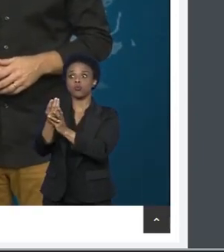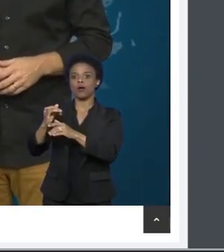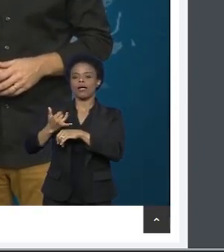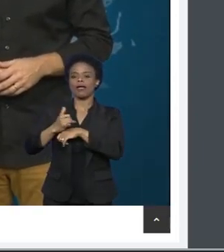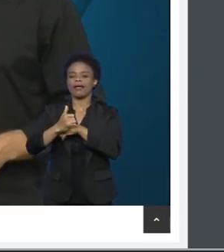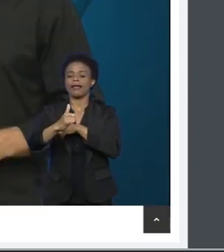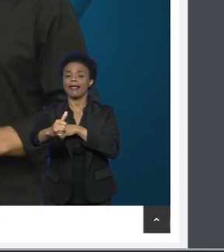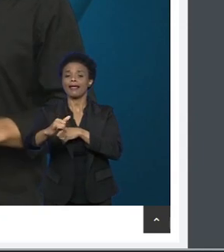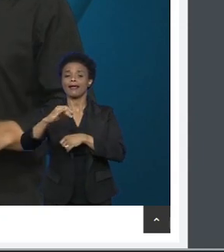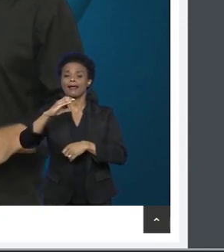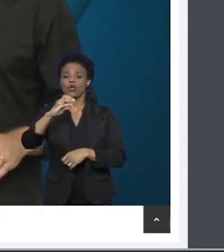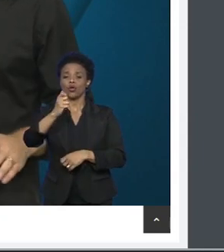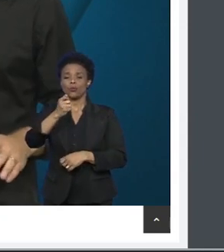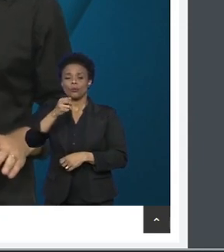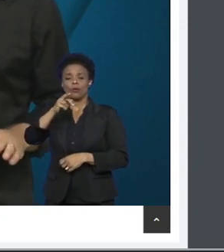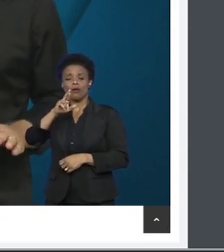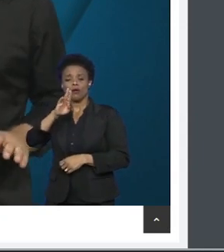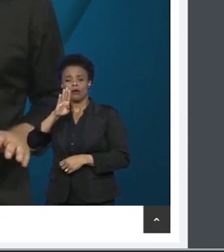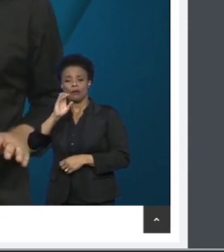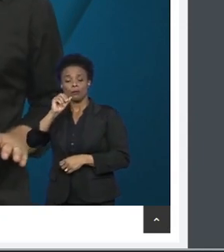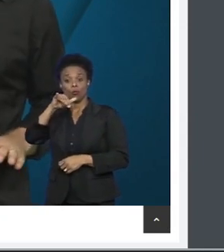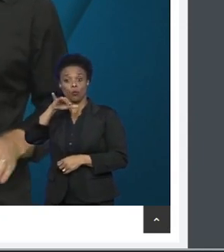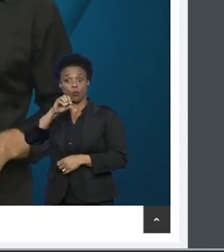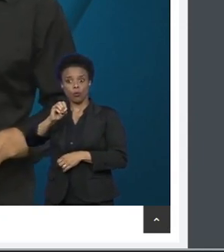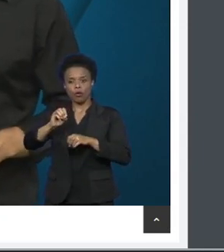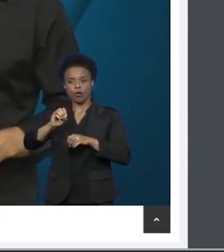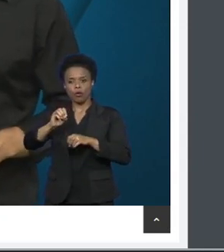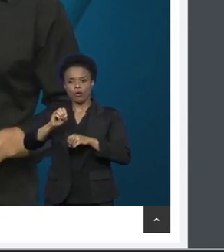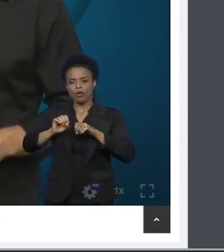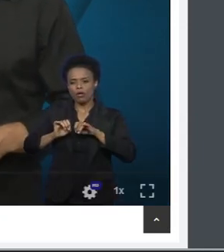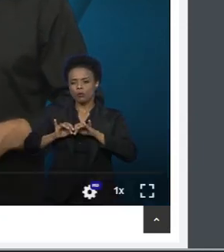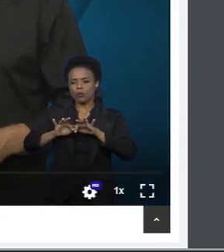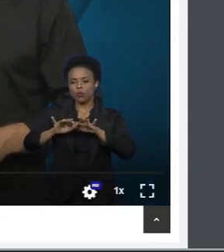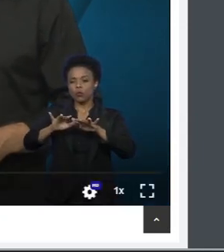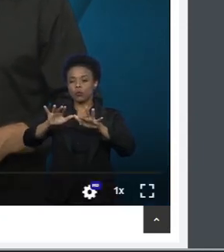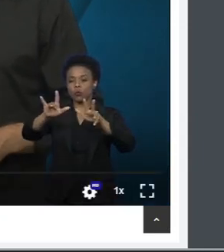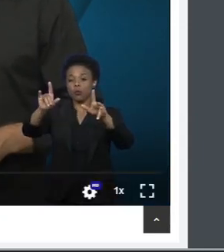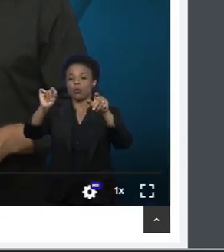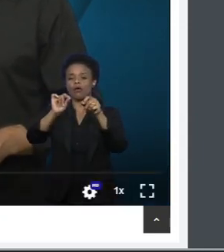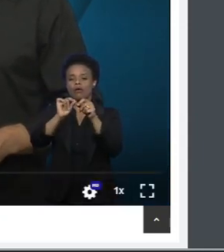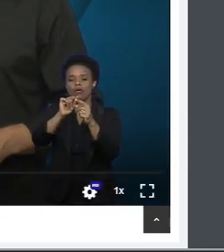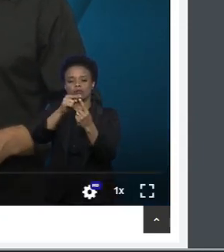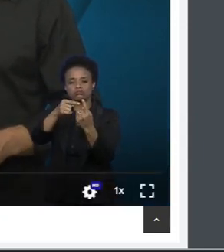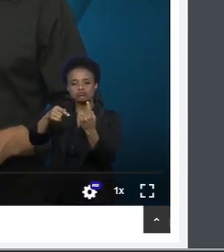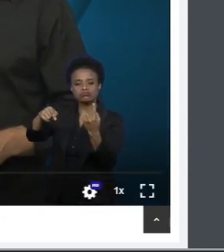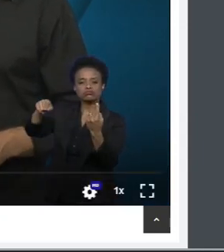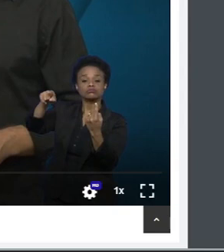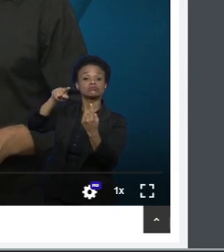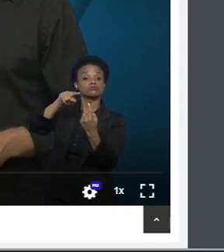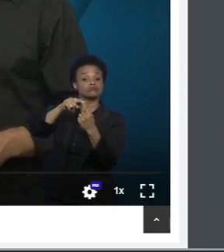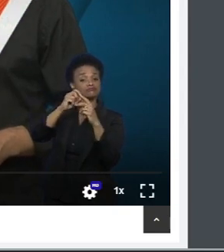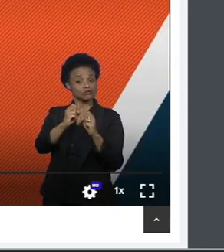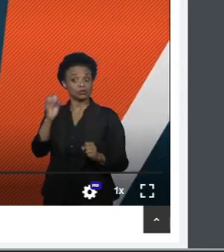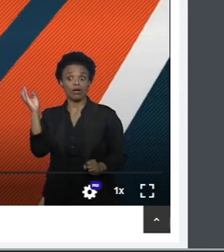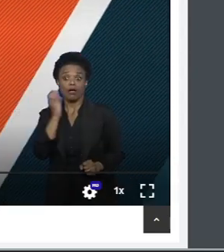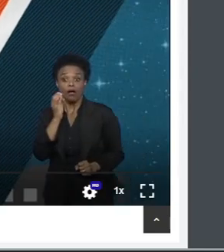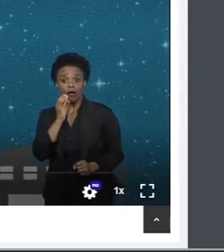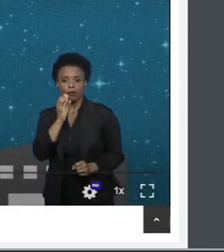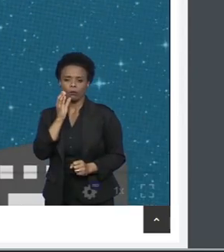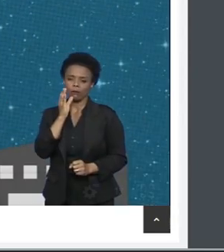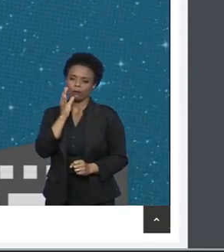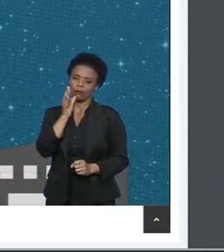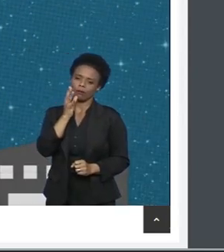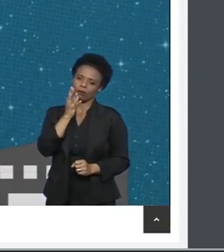é o carbono. Sua liberação na atmosfera acontece por meio de ciclos, que podem ser rápidos ou lentos. O